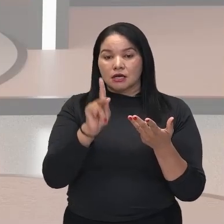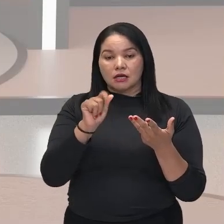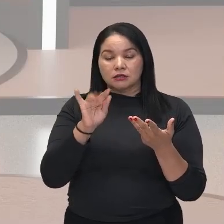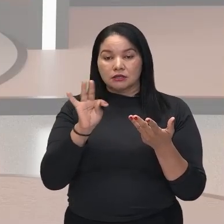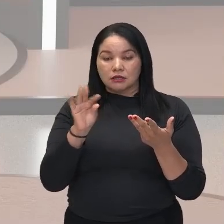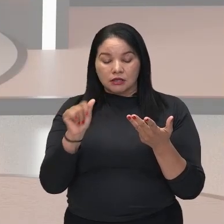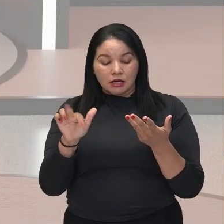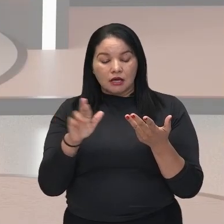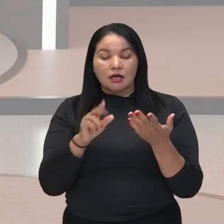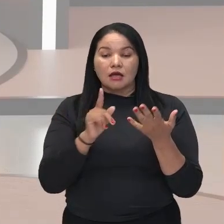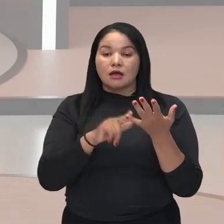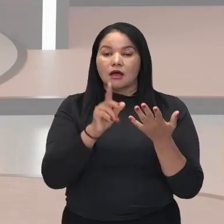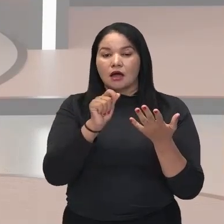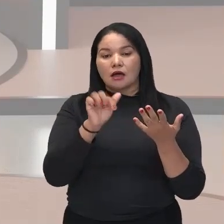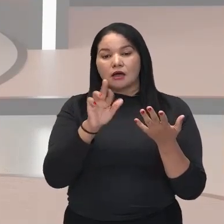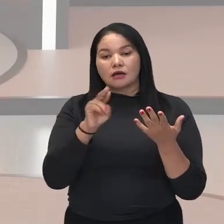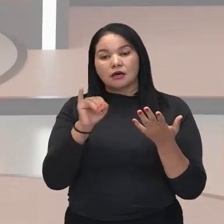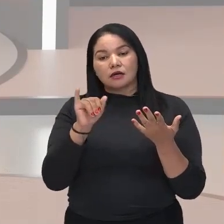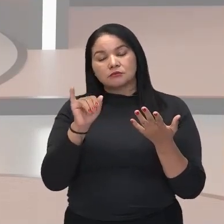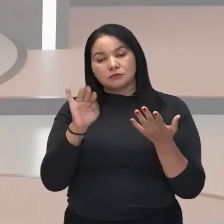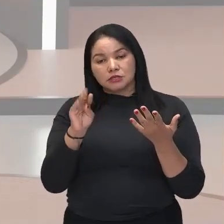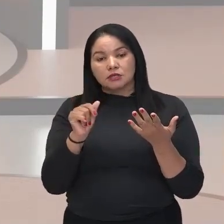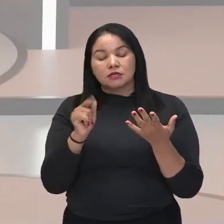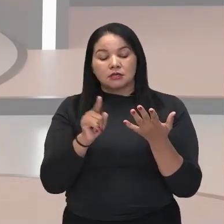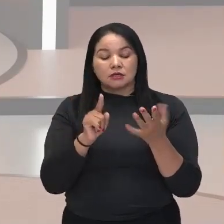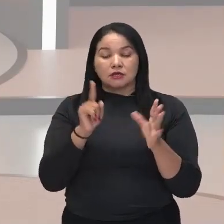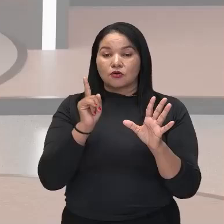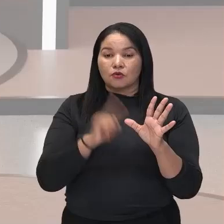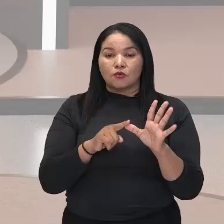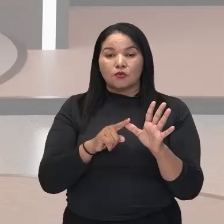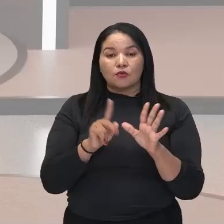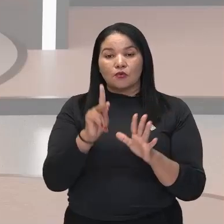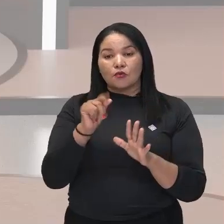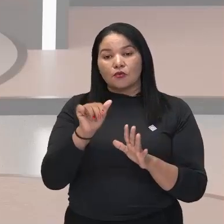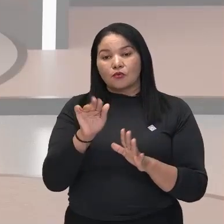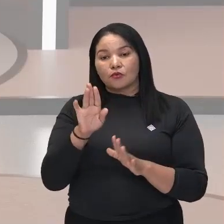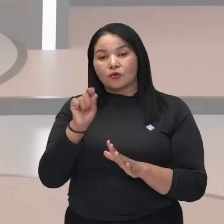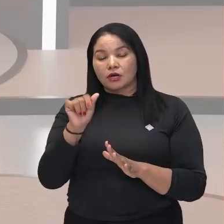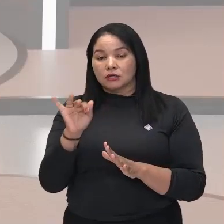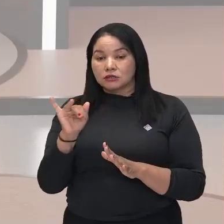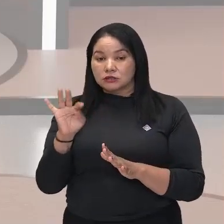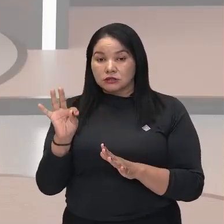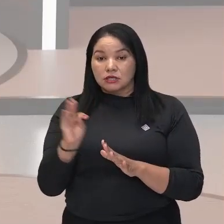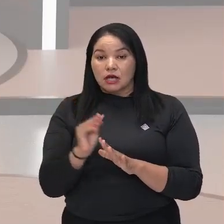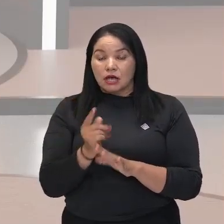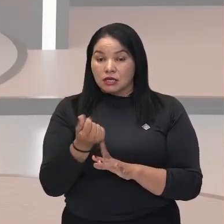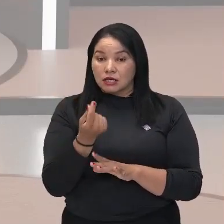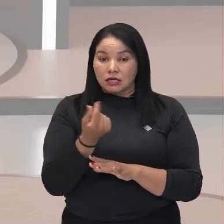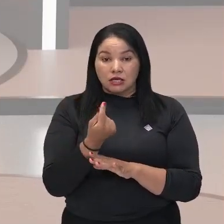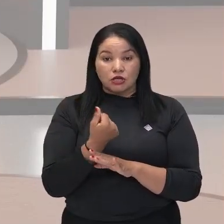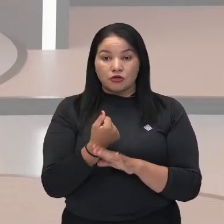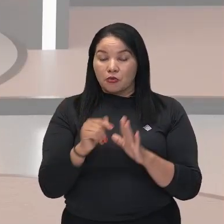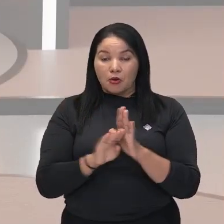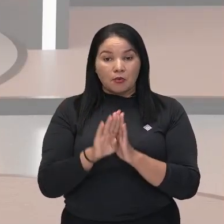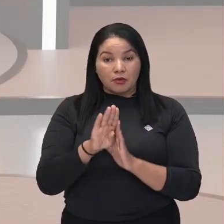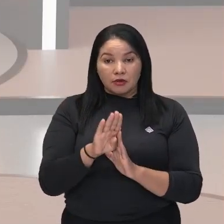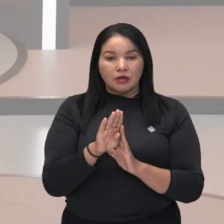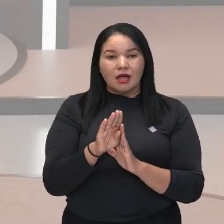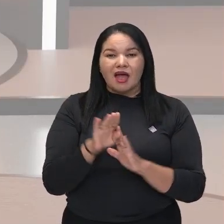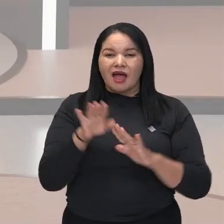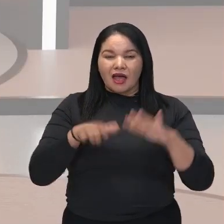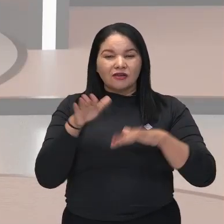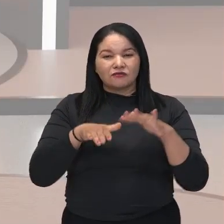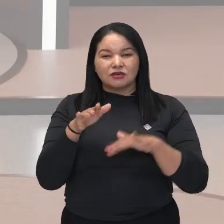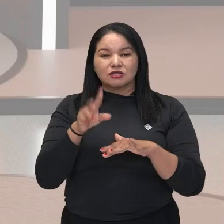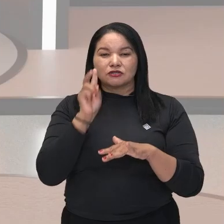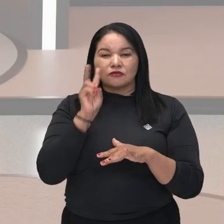Saudita também, né? Kuwait, Israel, né? Tem renda per capita elevada, tá? Às vezes a gente imagina, tá lá